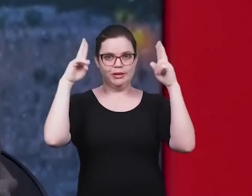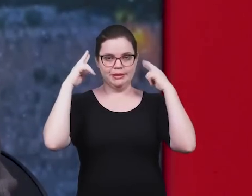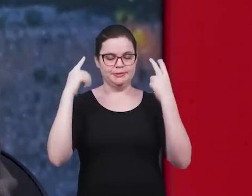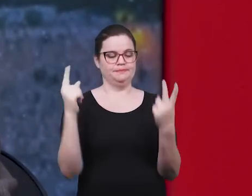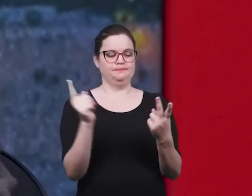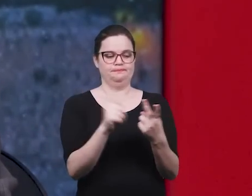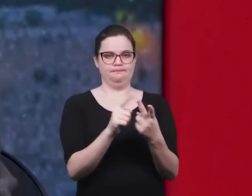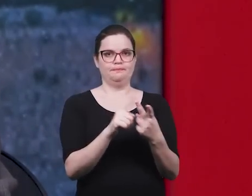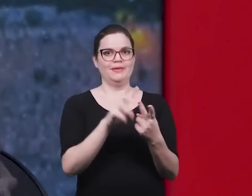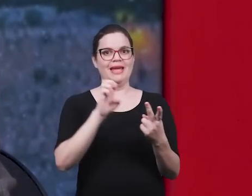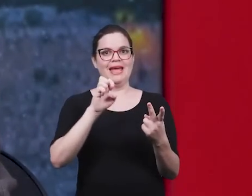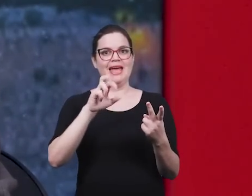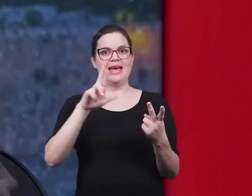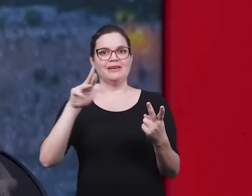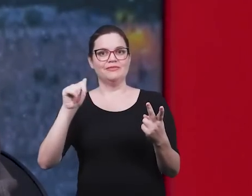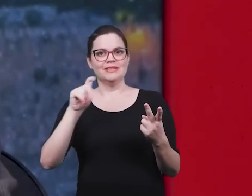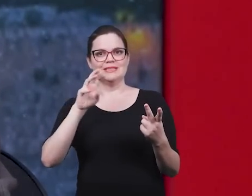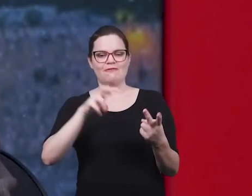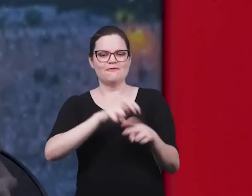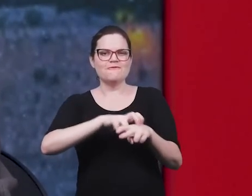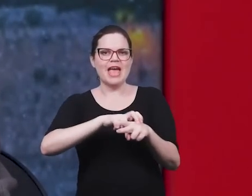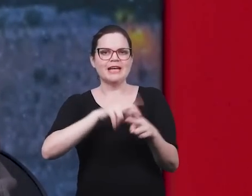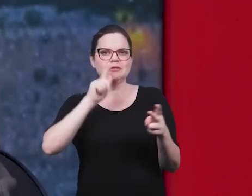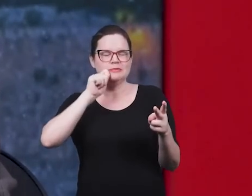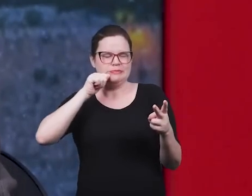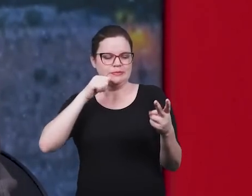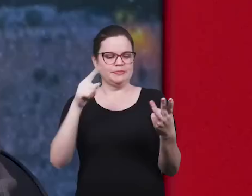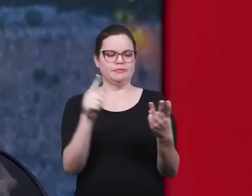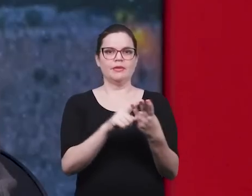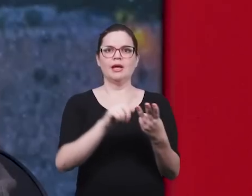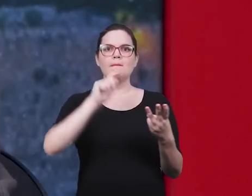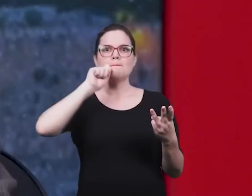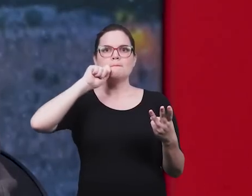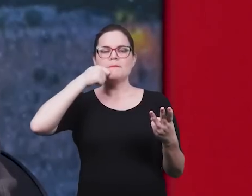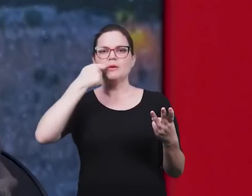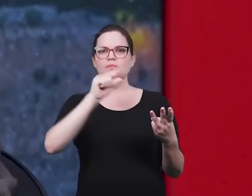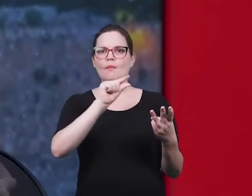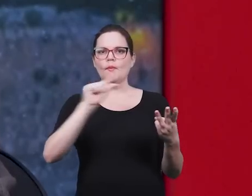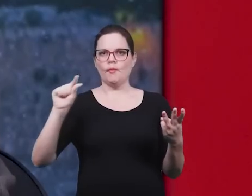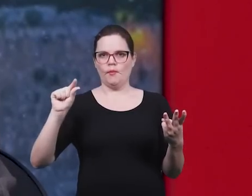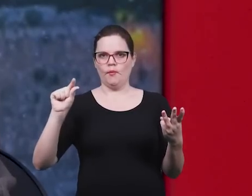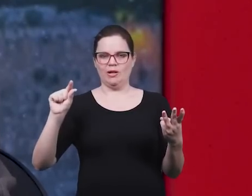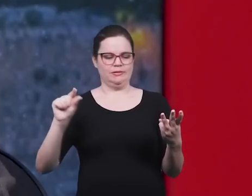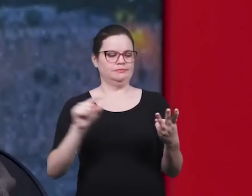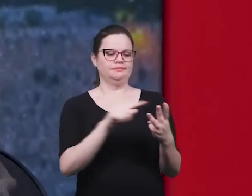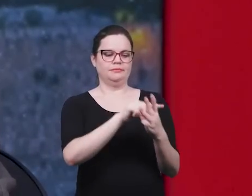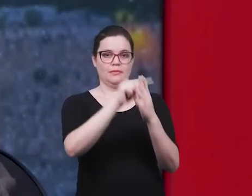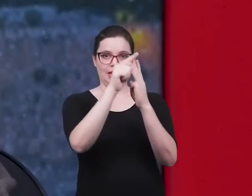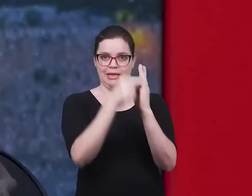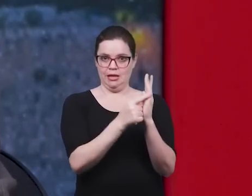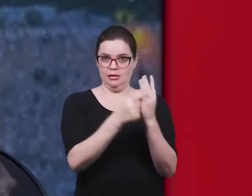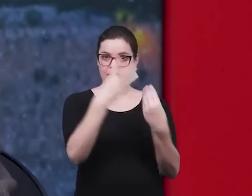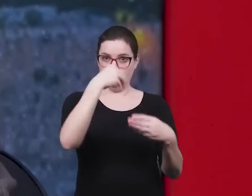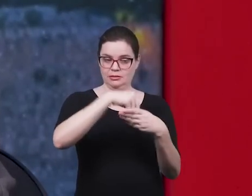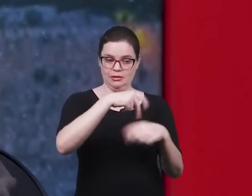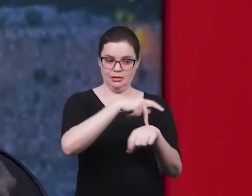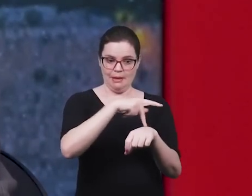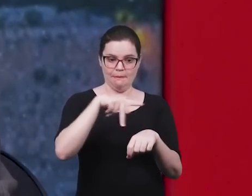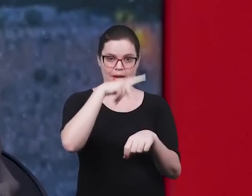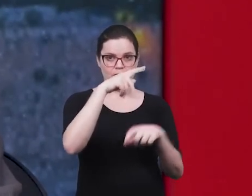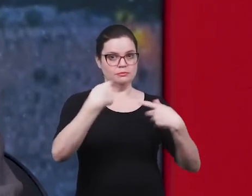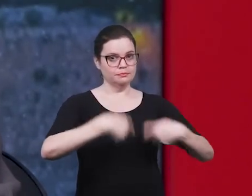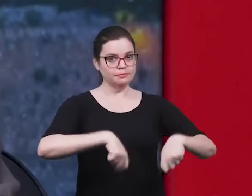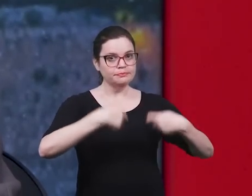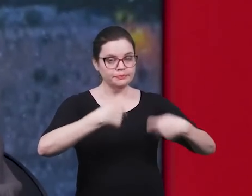estava presente, eram as ervas amargosas, os pães asmos. Pães né? asmos. E então, esses três elementos